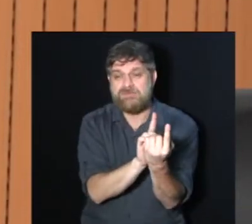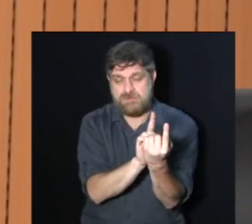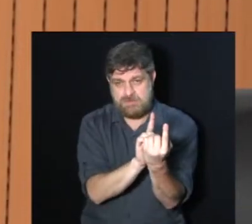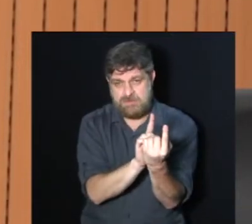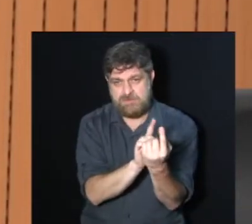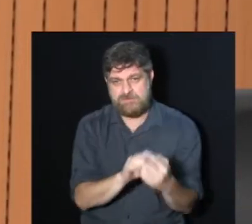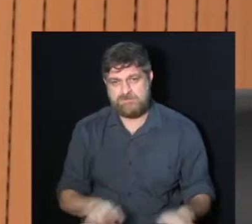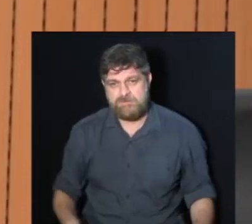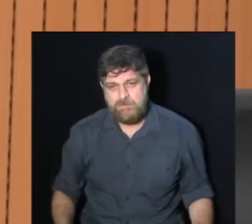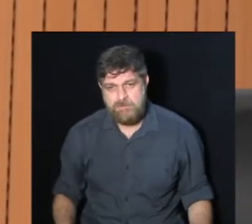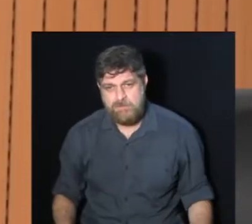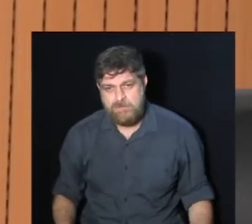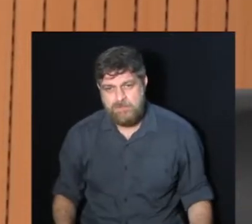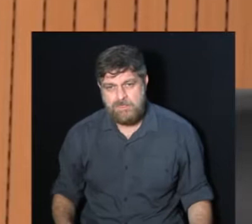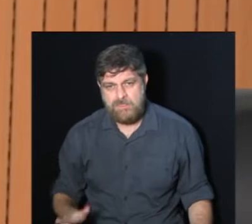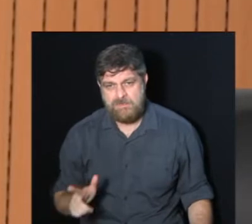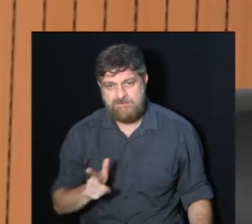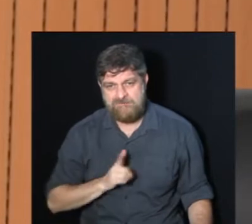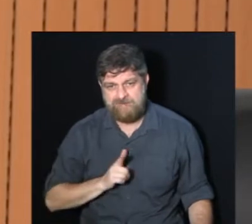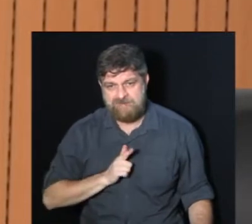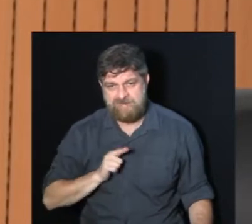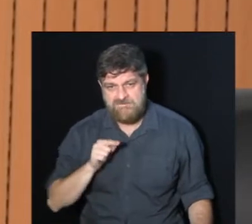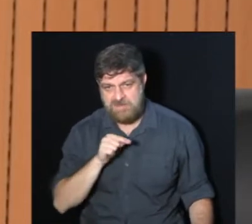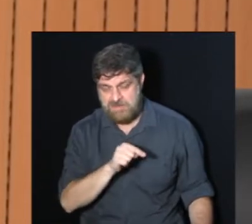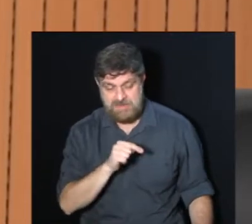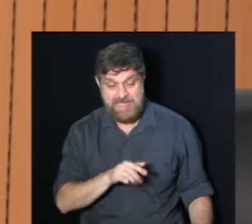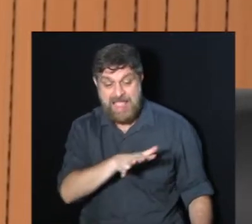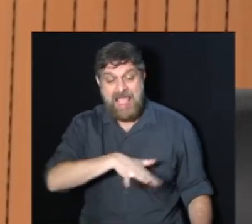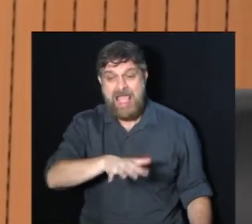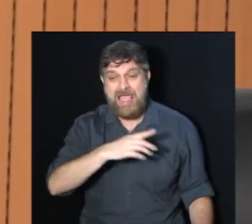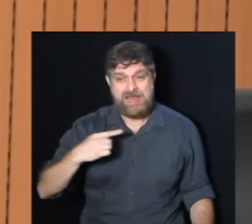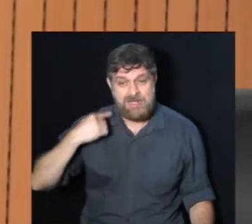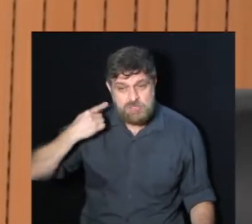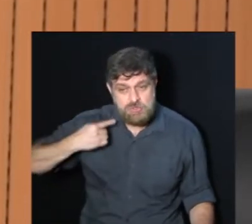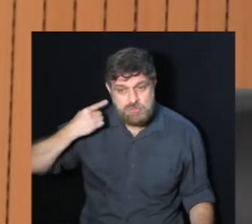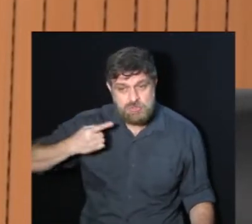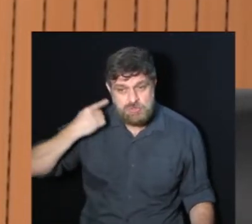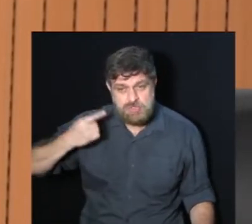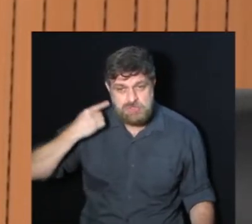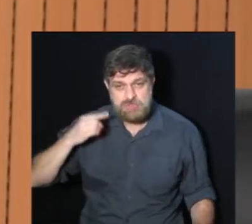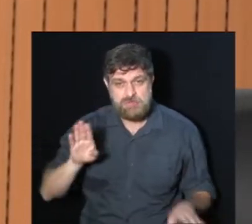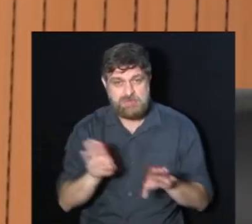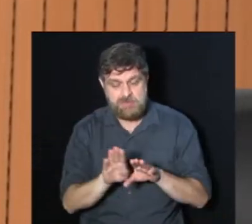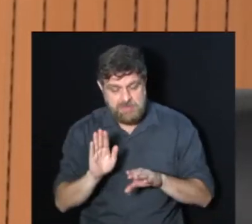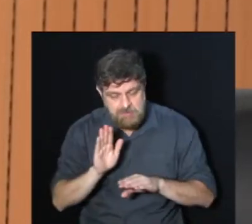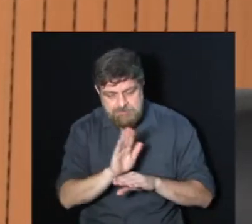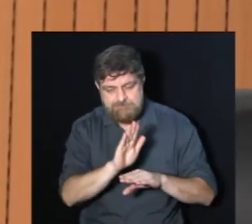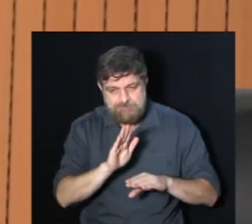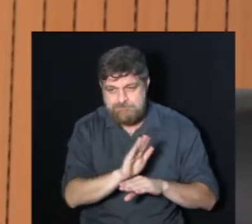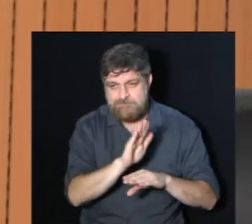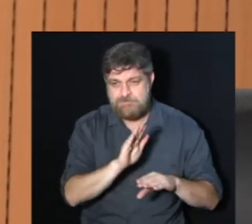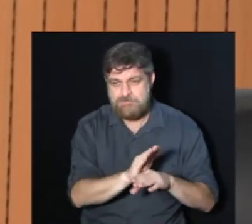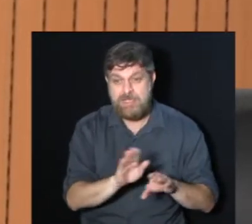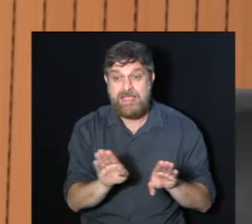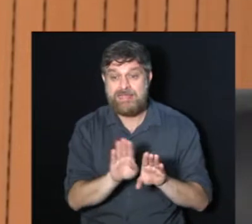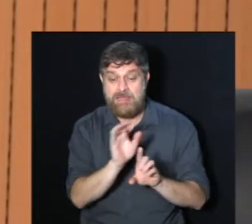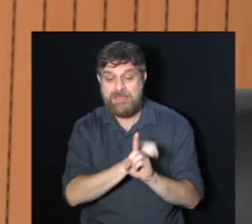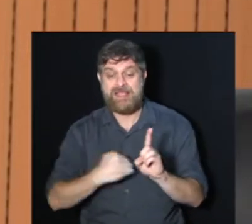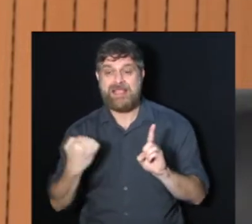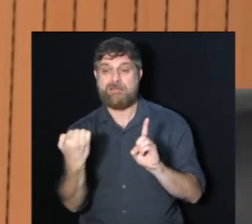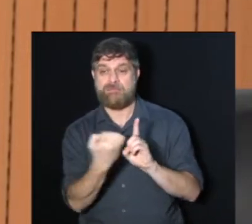né? Teria esse atendimento jurídico, teria esse atendimento